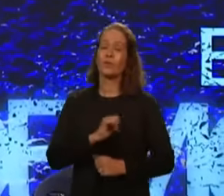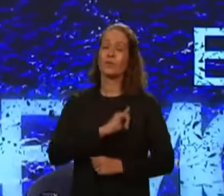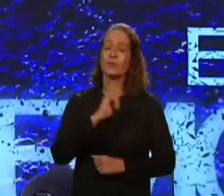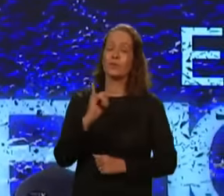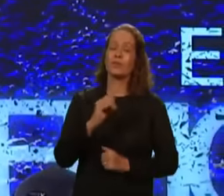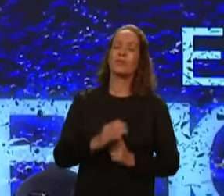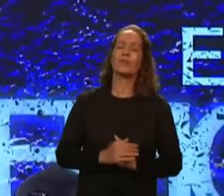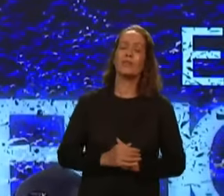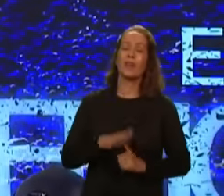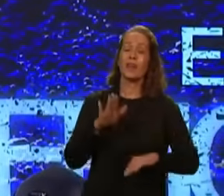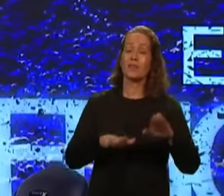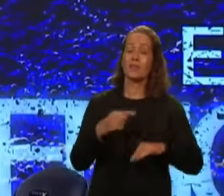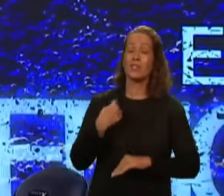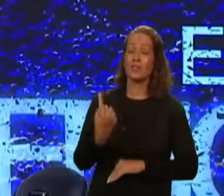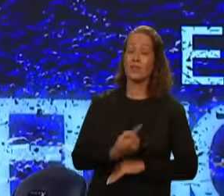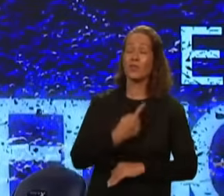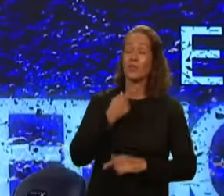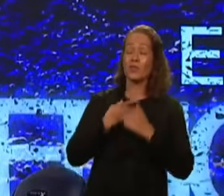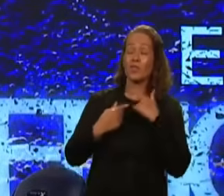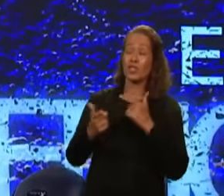com vontade de xingar,